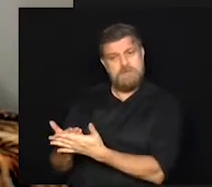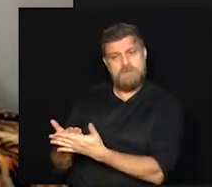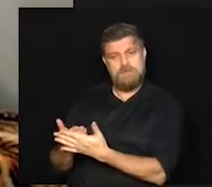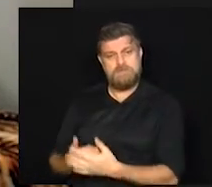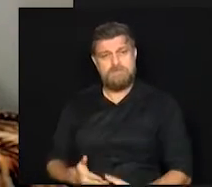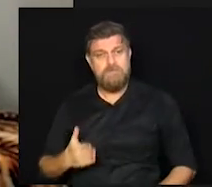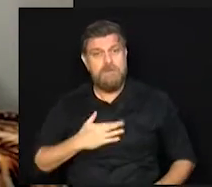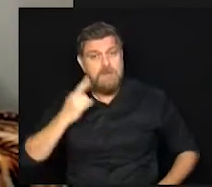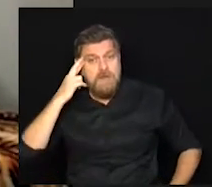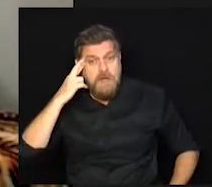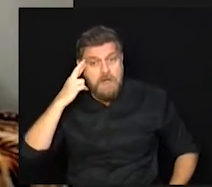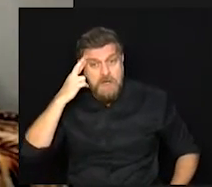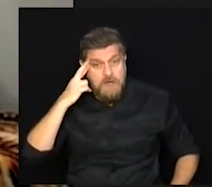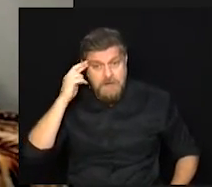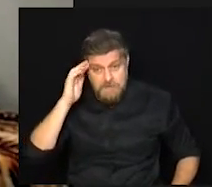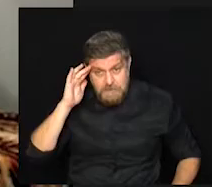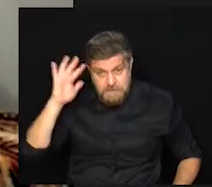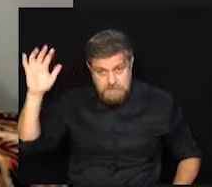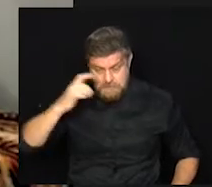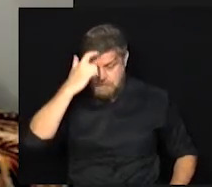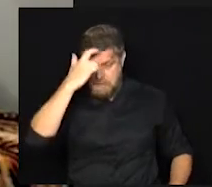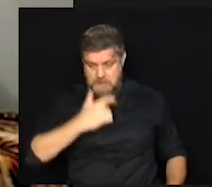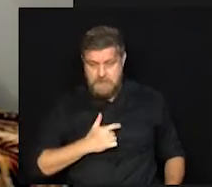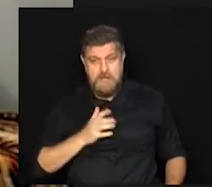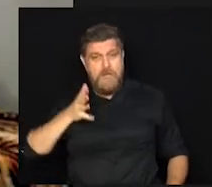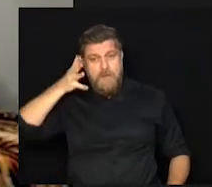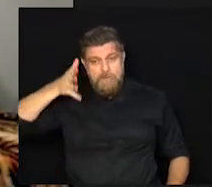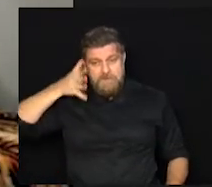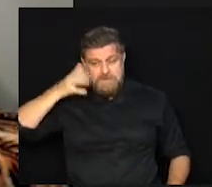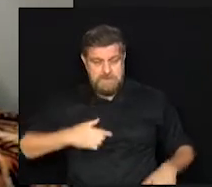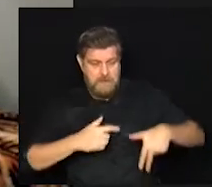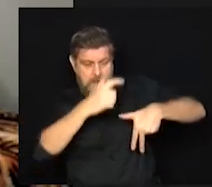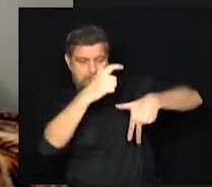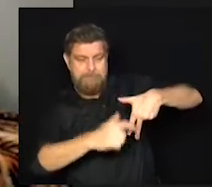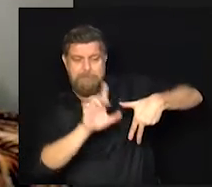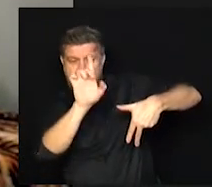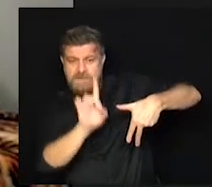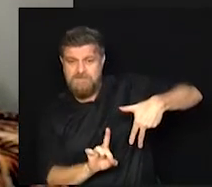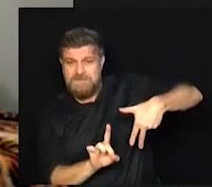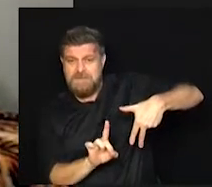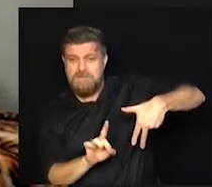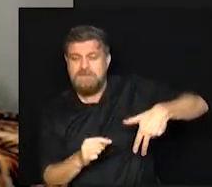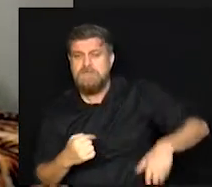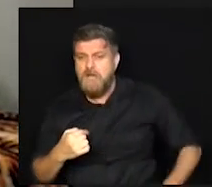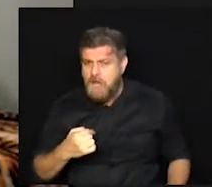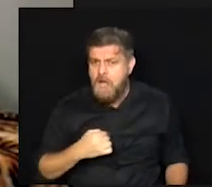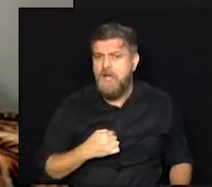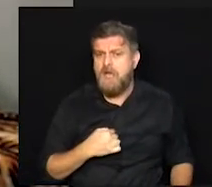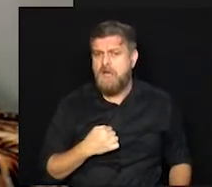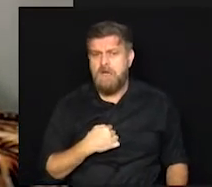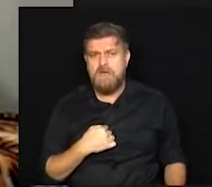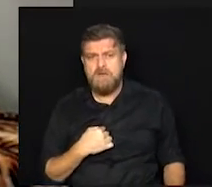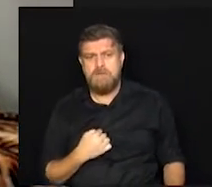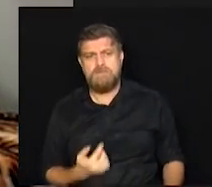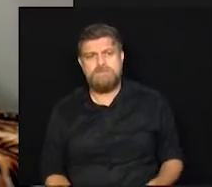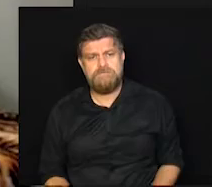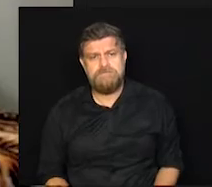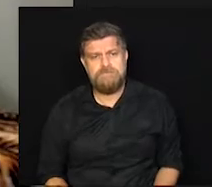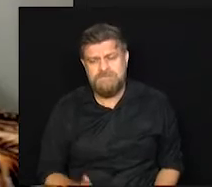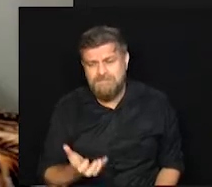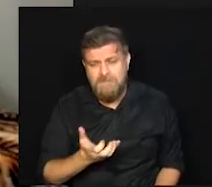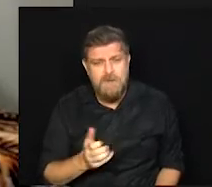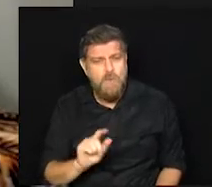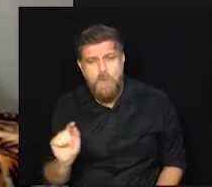meu sonho, como palestrante, como pessoa com deficiência, é realmente que parem de